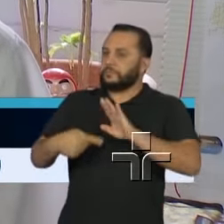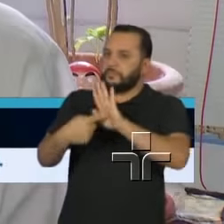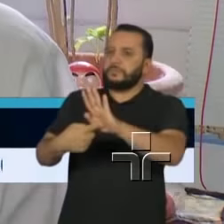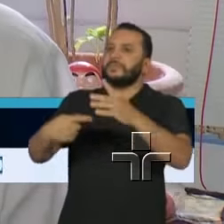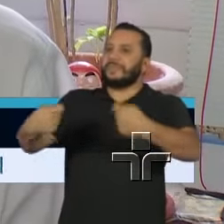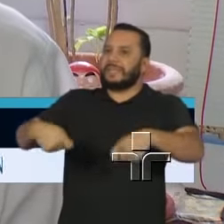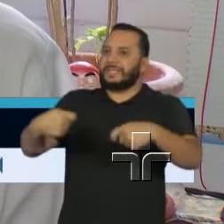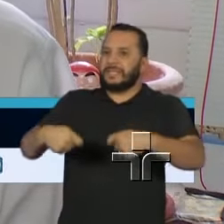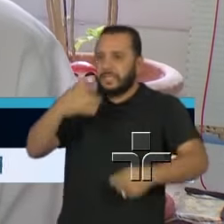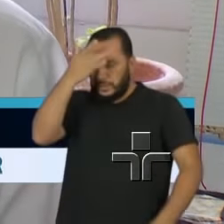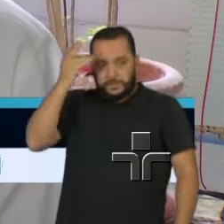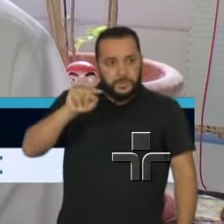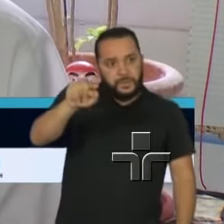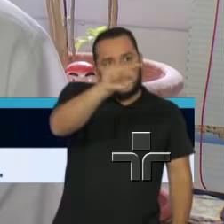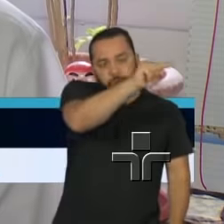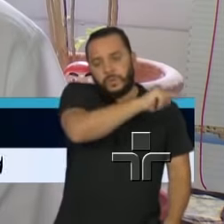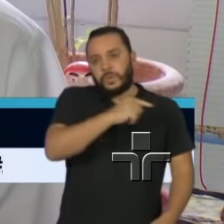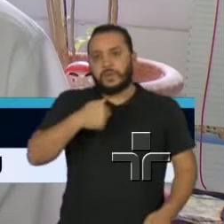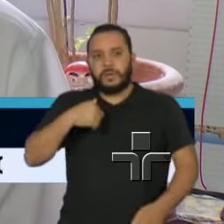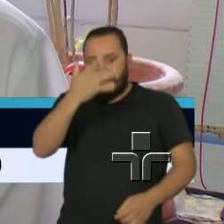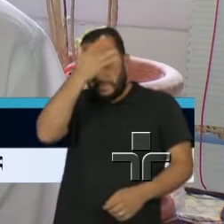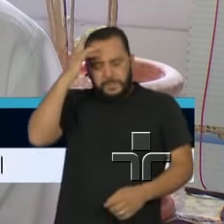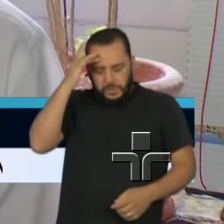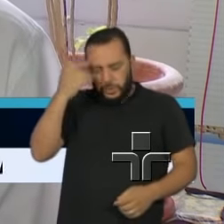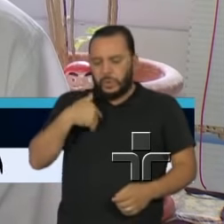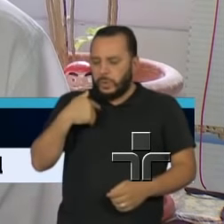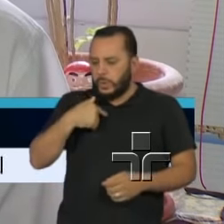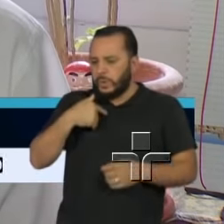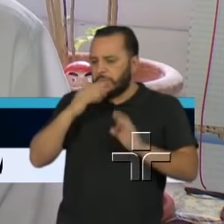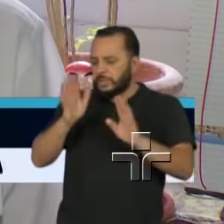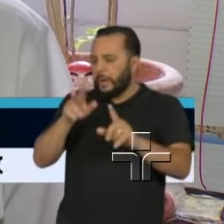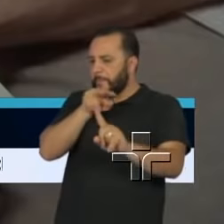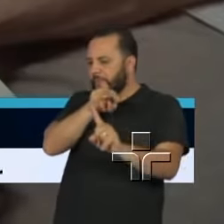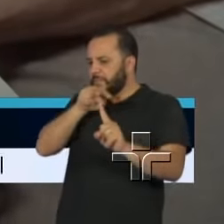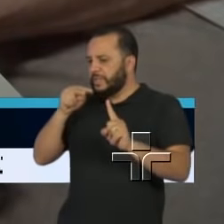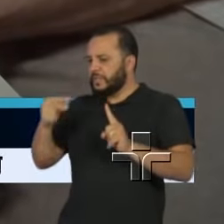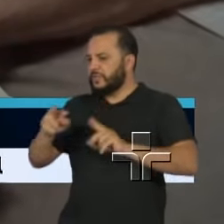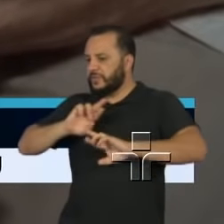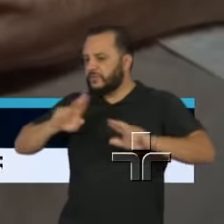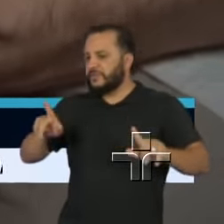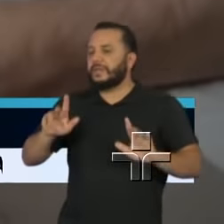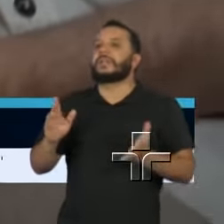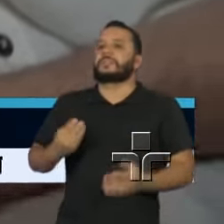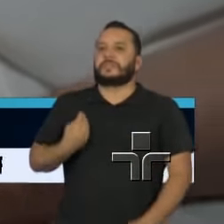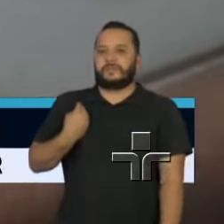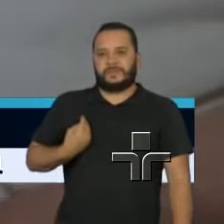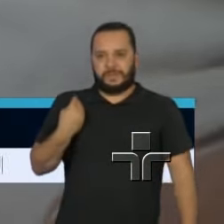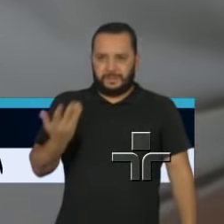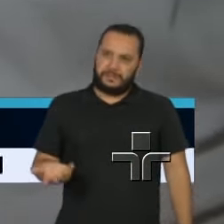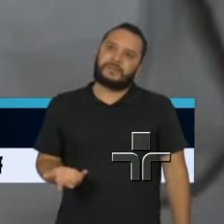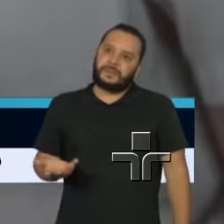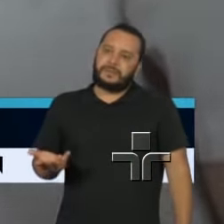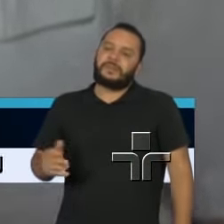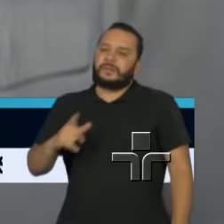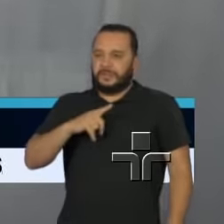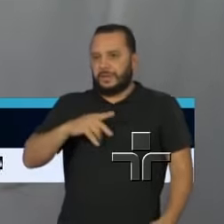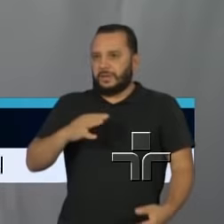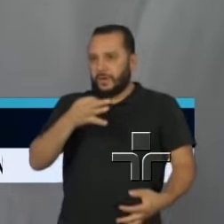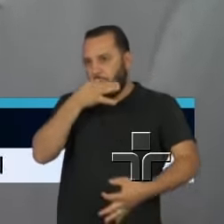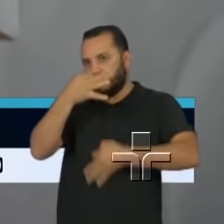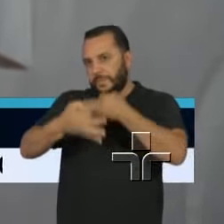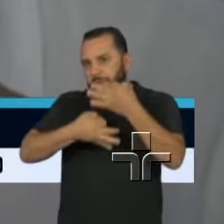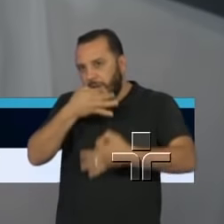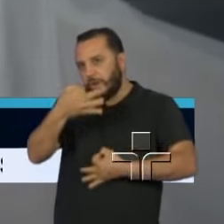dos outros. Consegue trazer ao leitor uma perspectiva diferente assim da vida. Ele tem uma sugestão, um outro